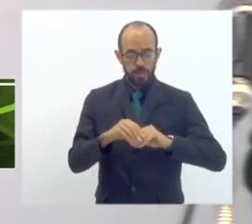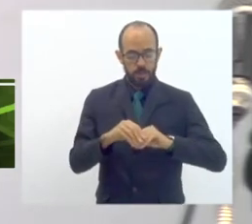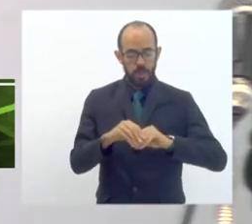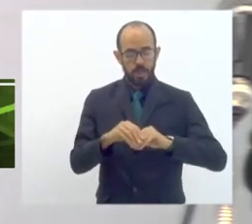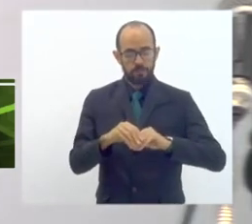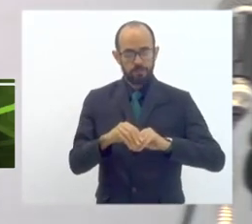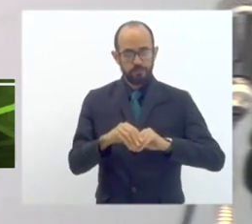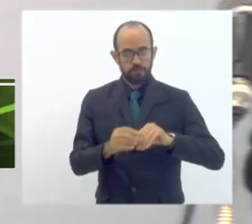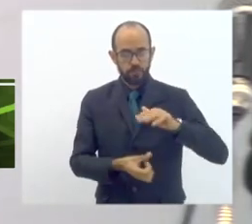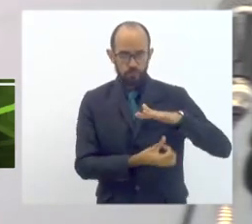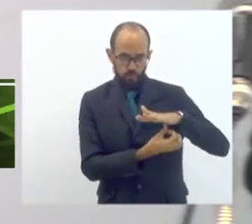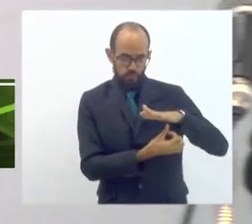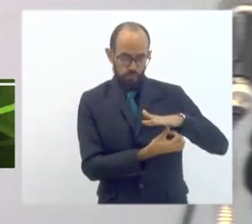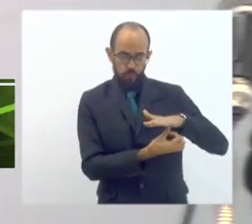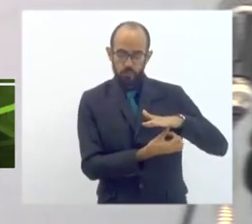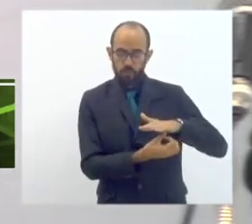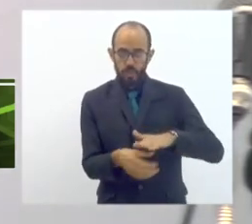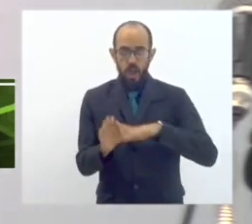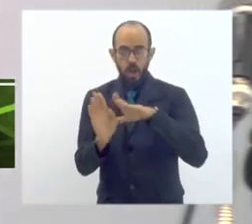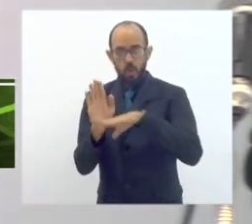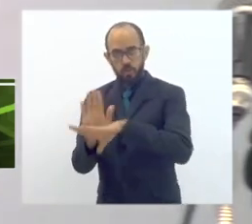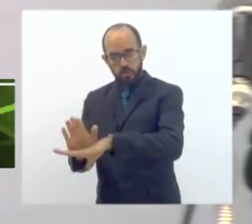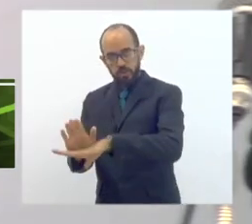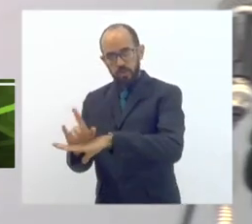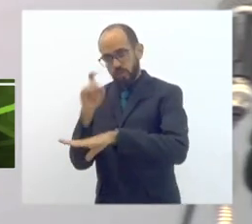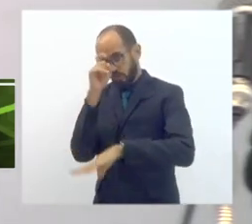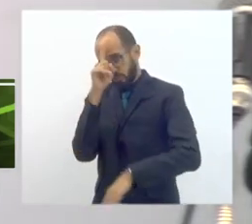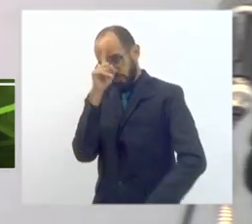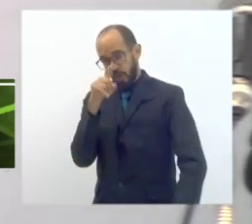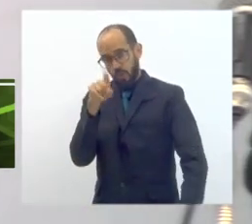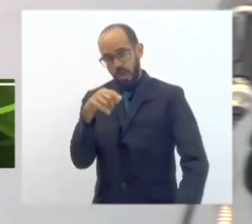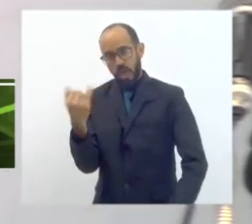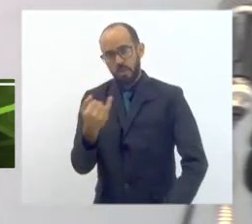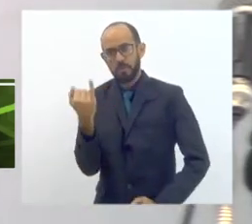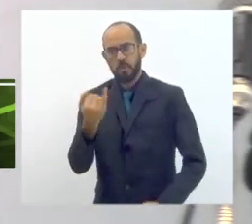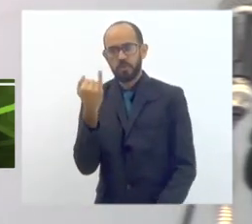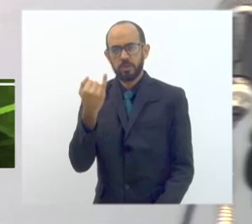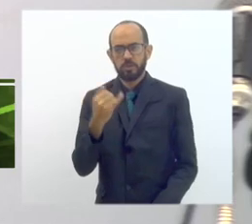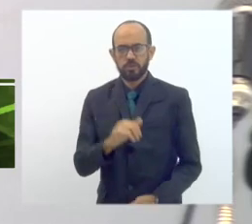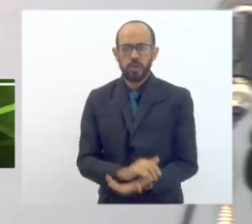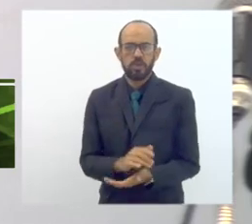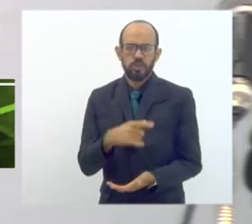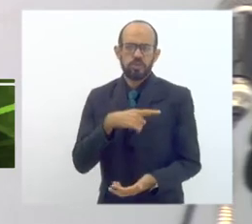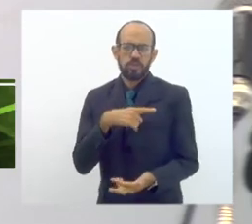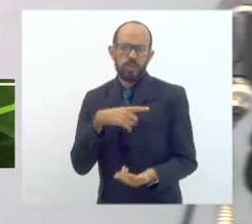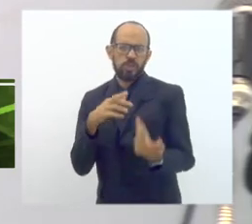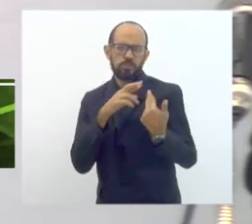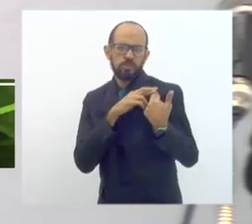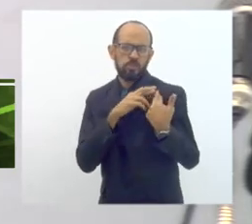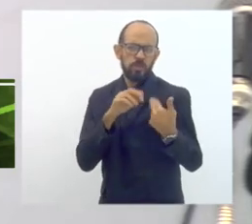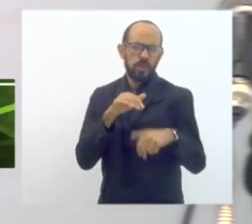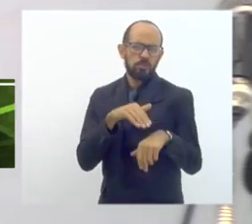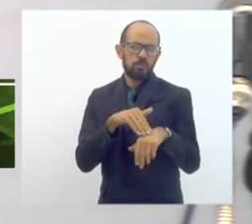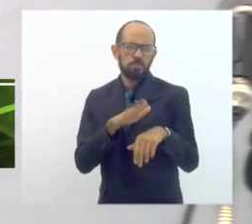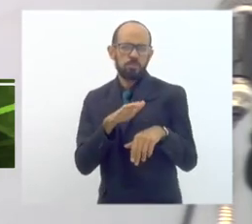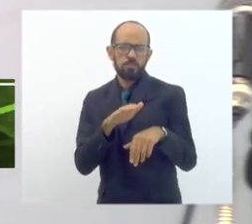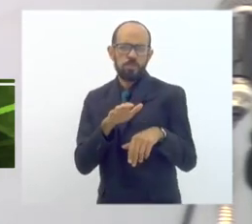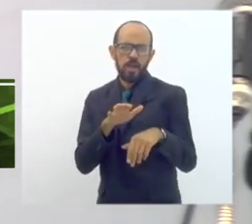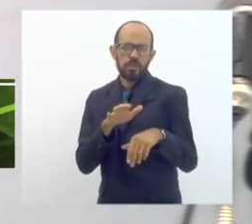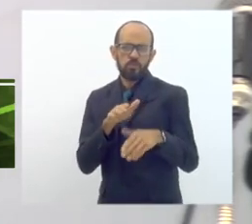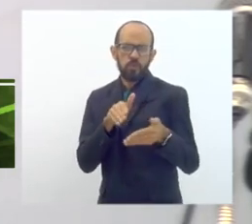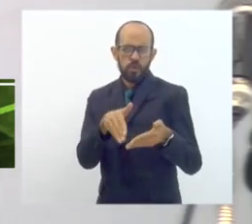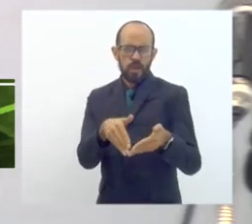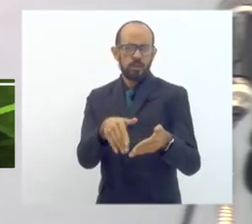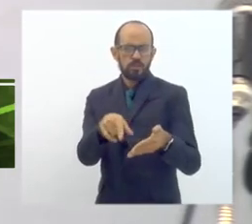um ente potencialize o outro na sua ação é fundamental. Temos algumas responsabilidades mais consolidadas, como é o caso da atenção básica, que